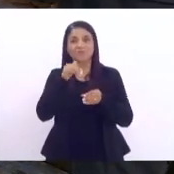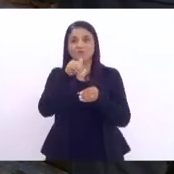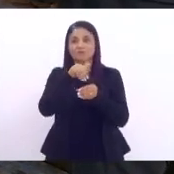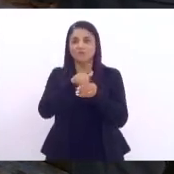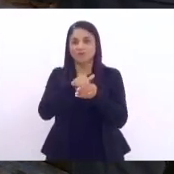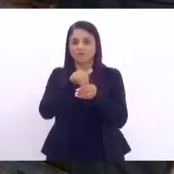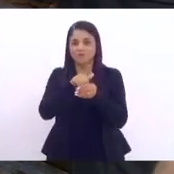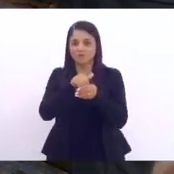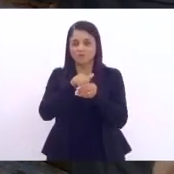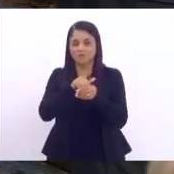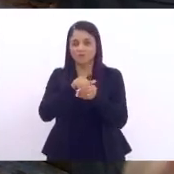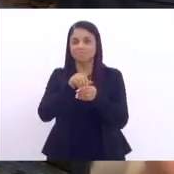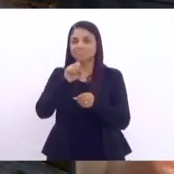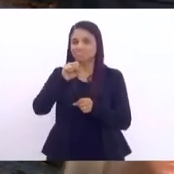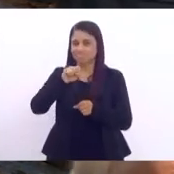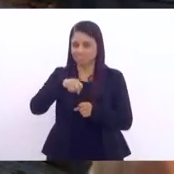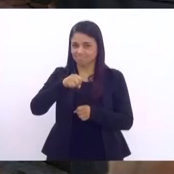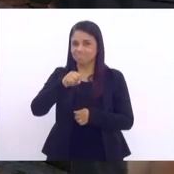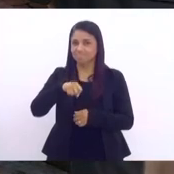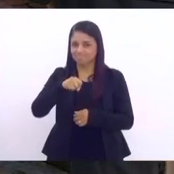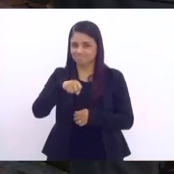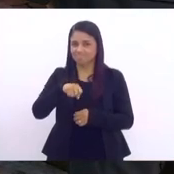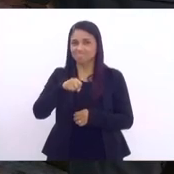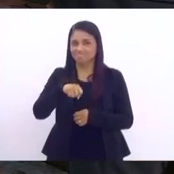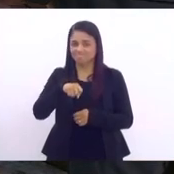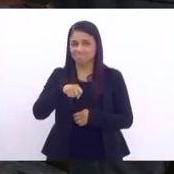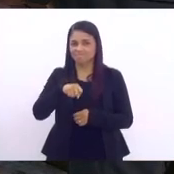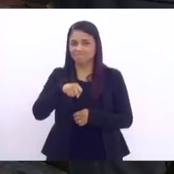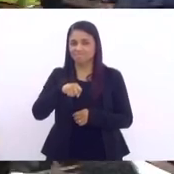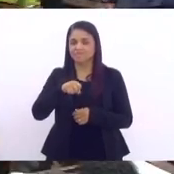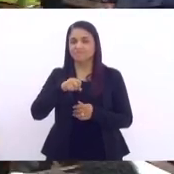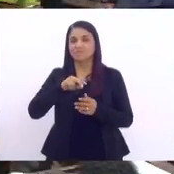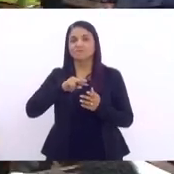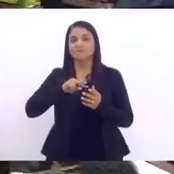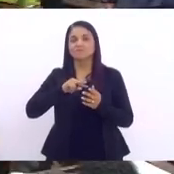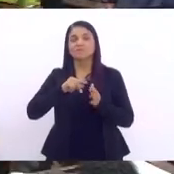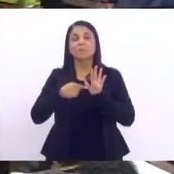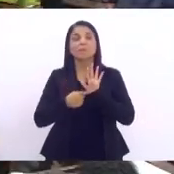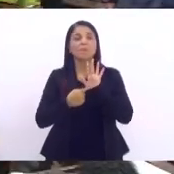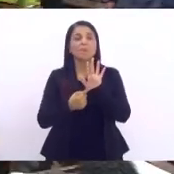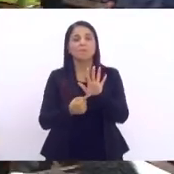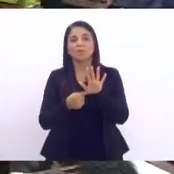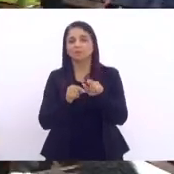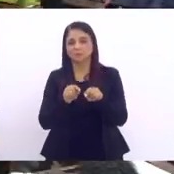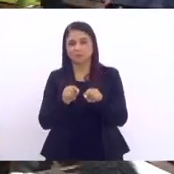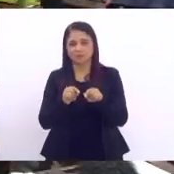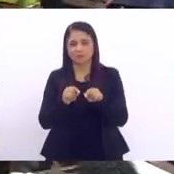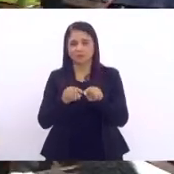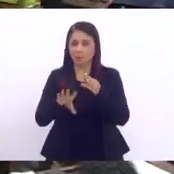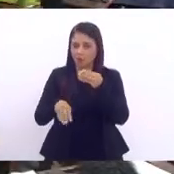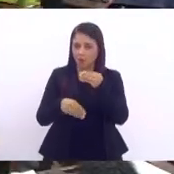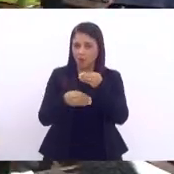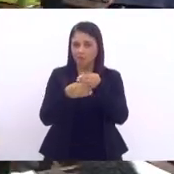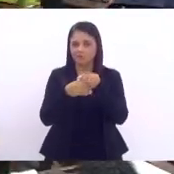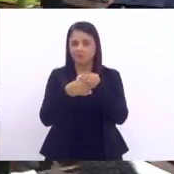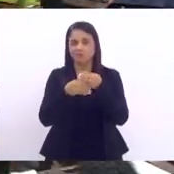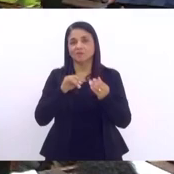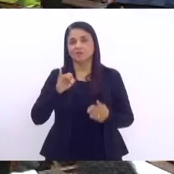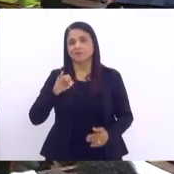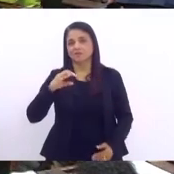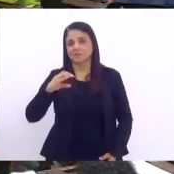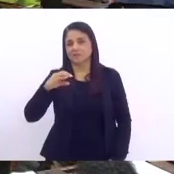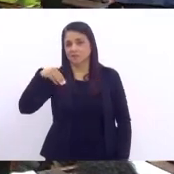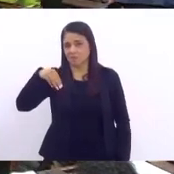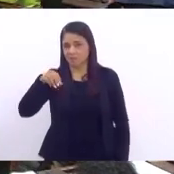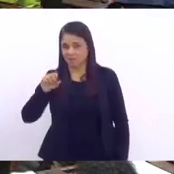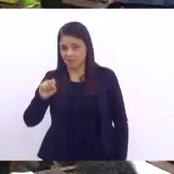favoravelmente no sentido de mostrar que o adicional de ICMS, que é cobrado pelo Fundo